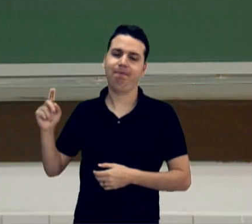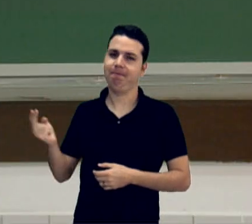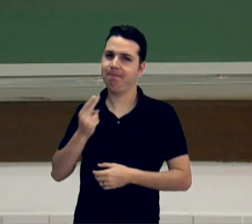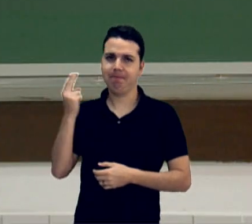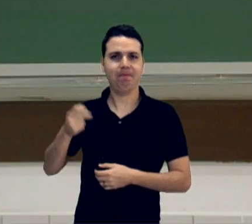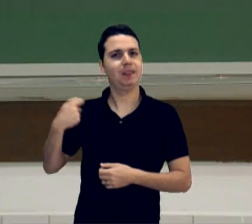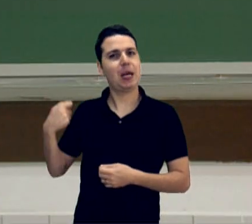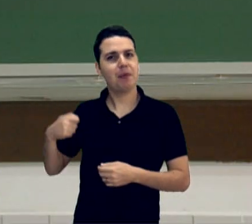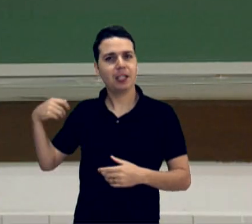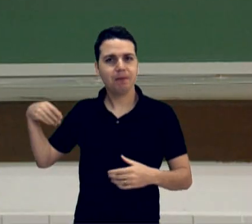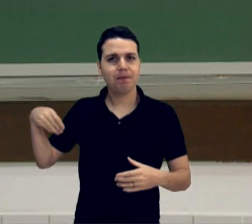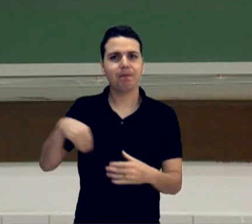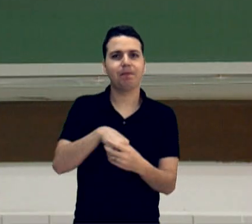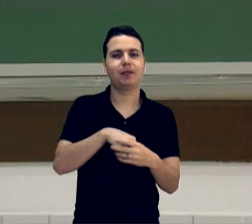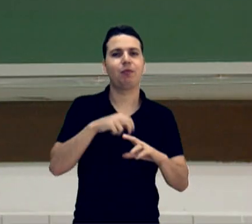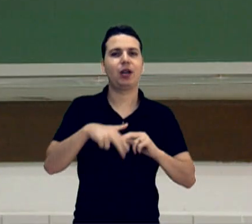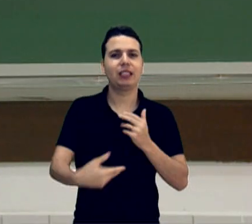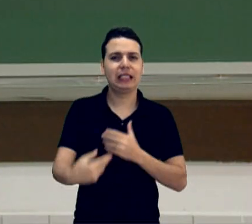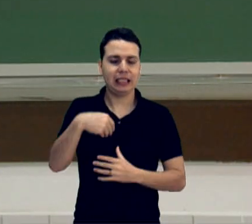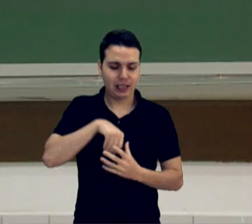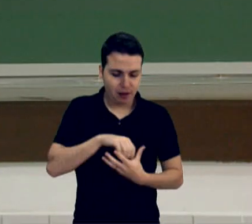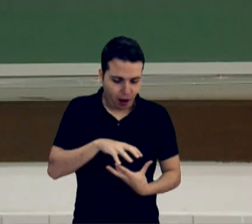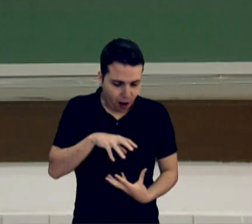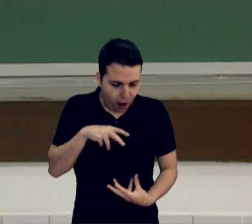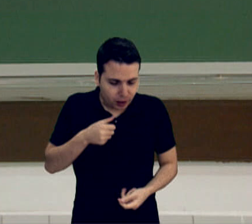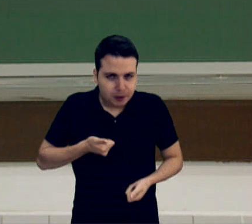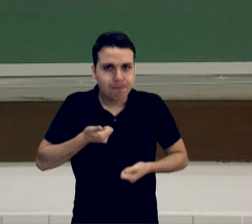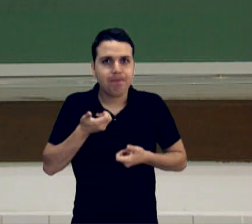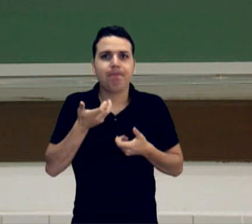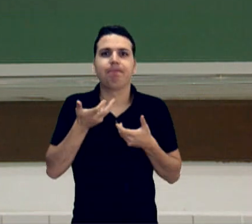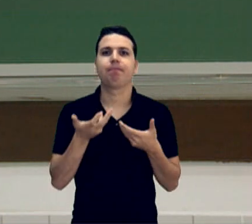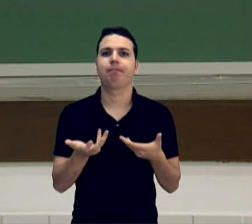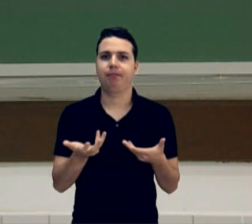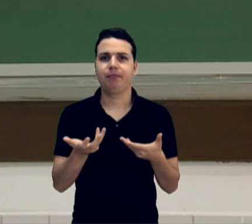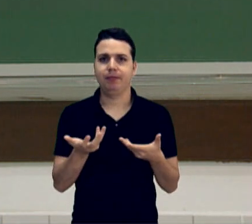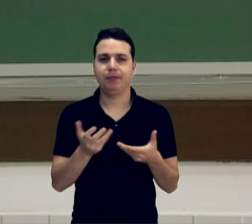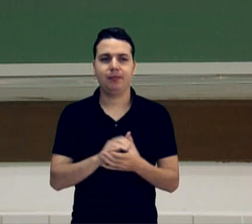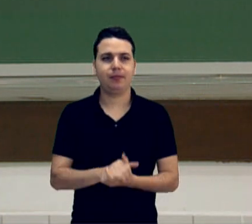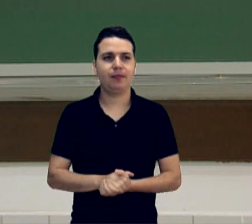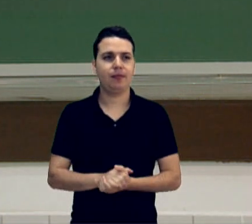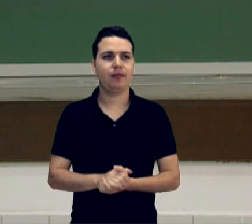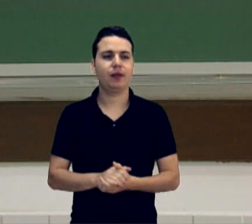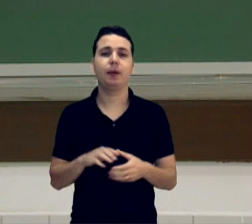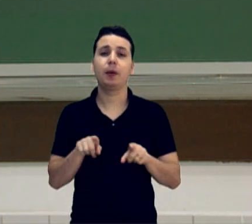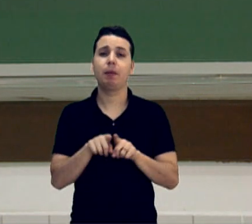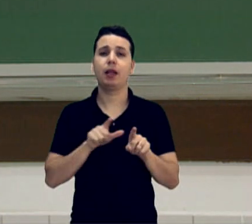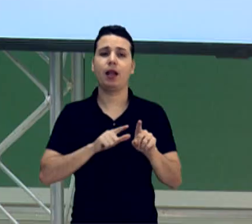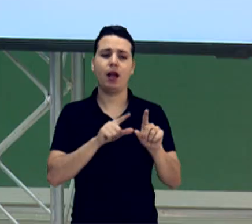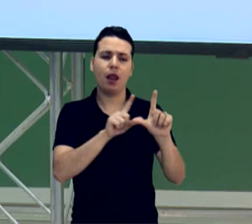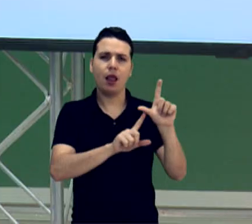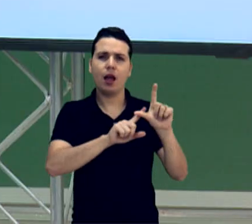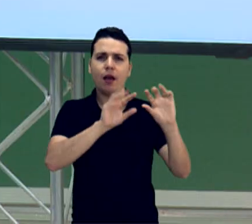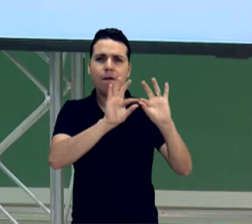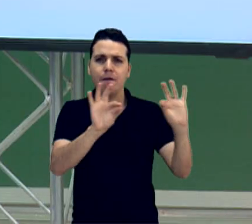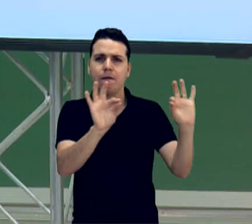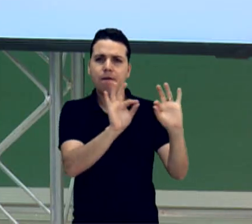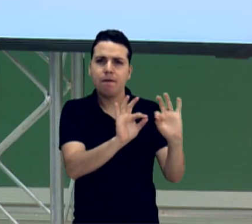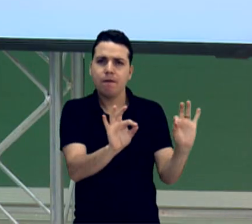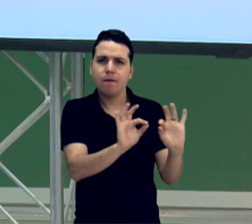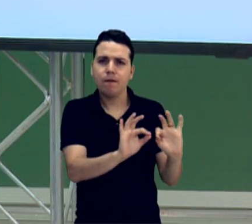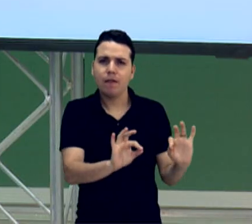né, lá do fundo da alma, né, como dizem, né? E também tem letras que são